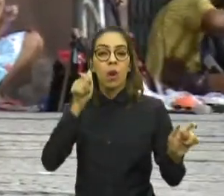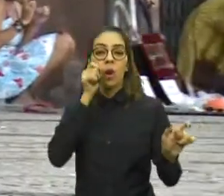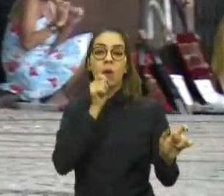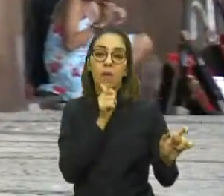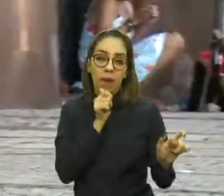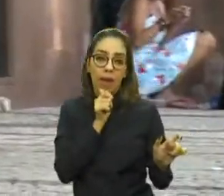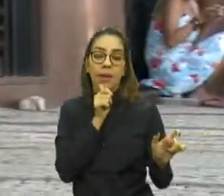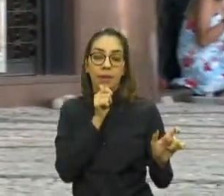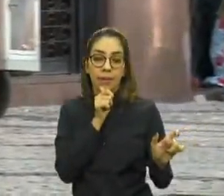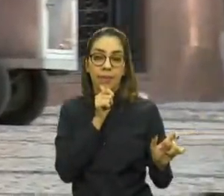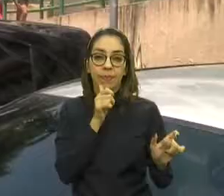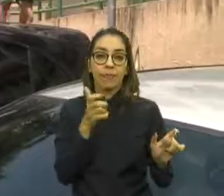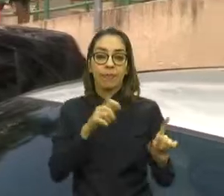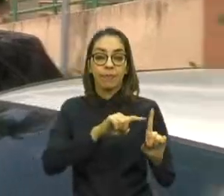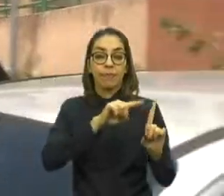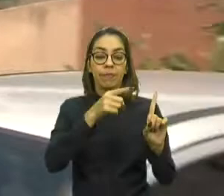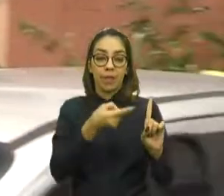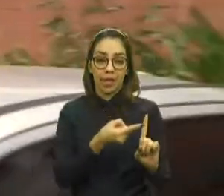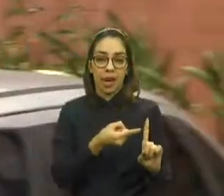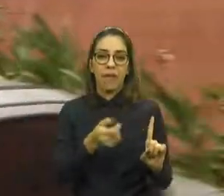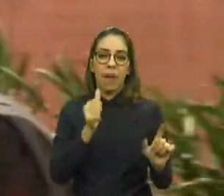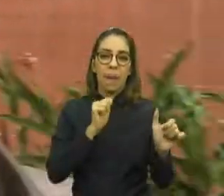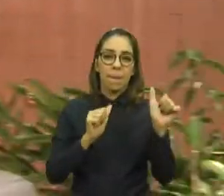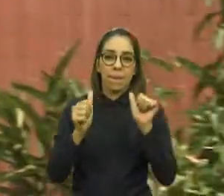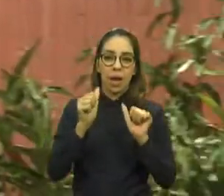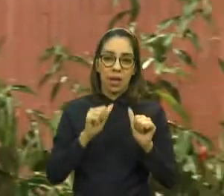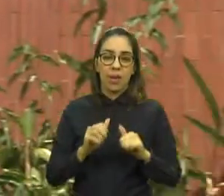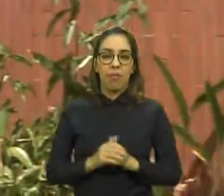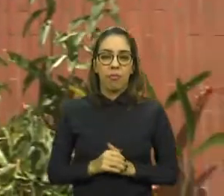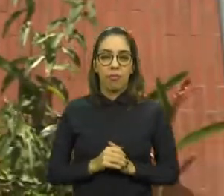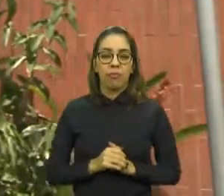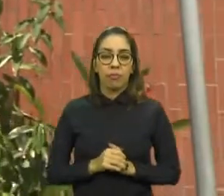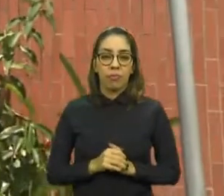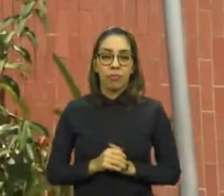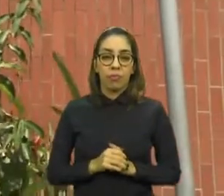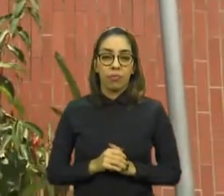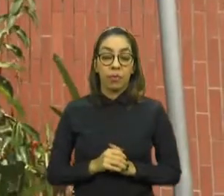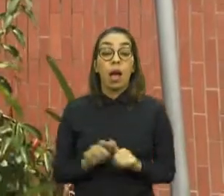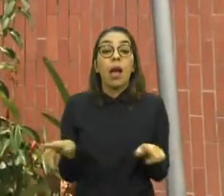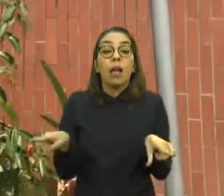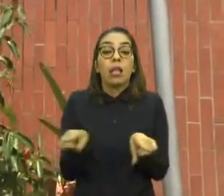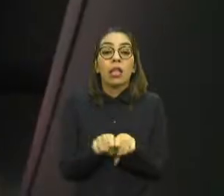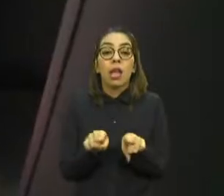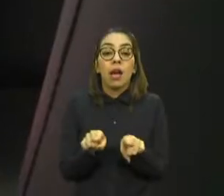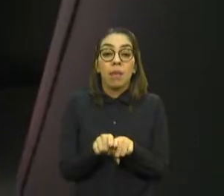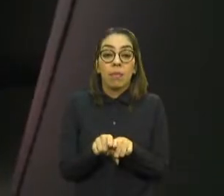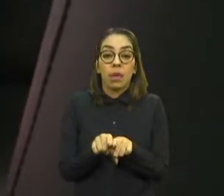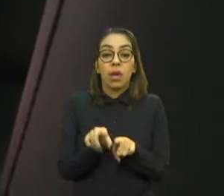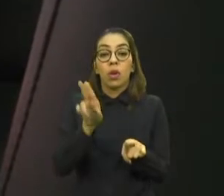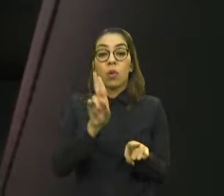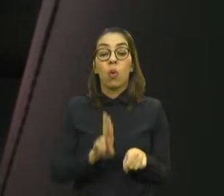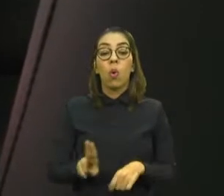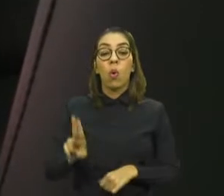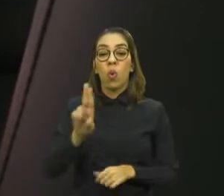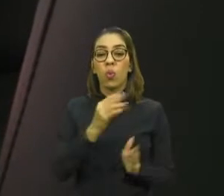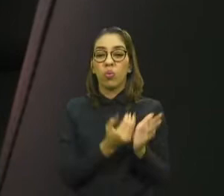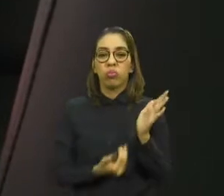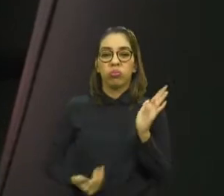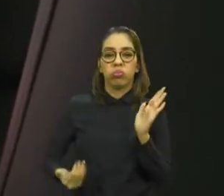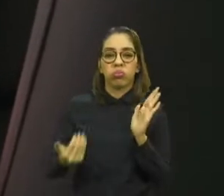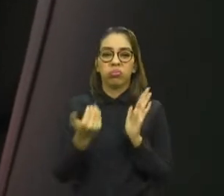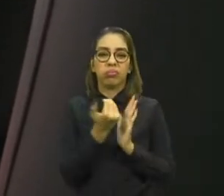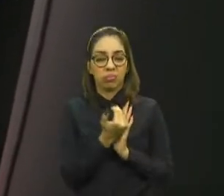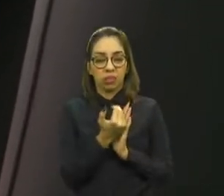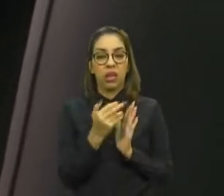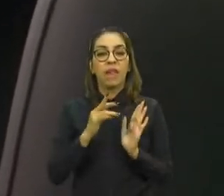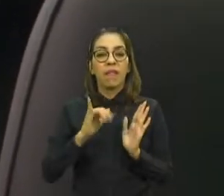beber entre 2010 e 2019. Além disso, o uso abusivo de bebidas apresenta tendência de